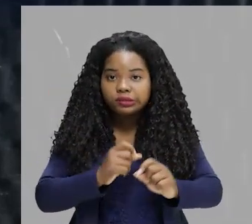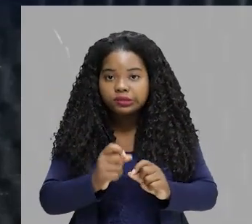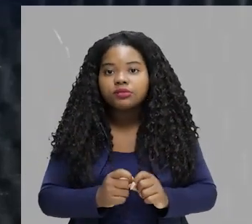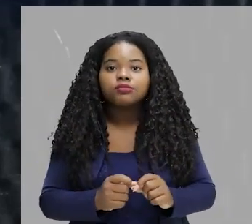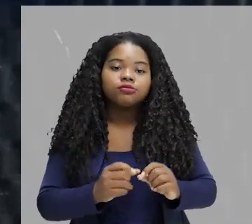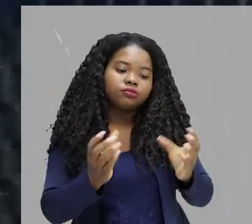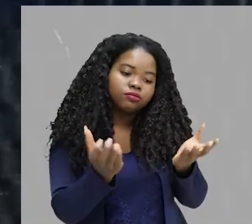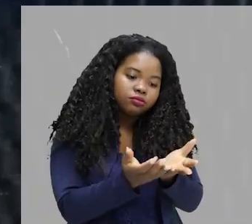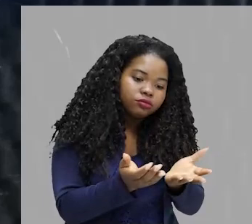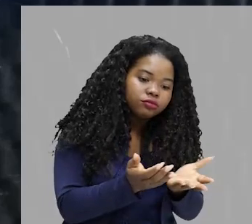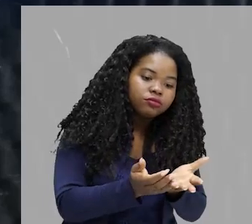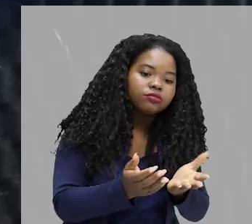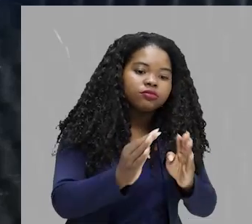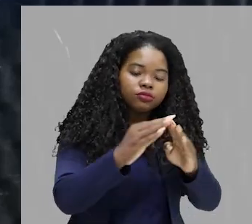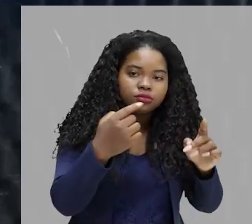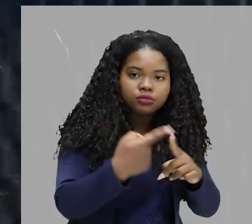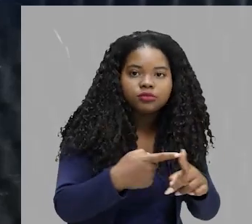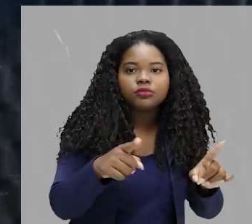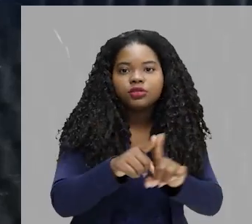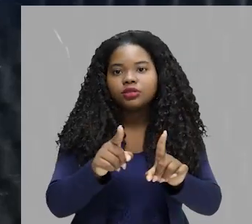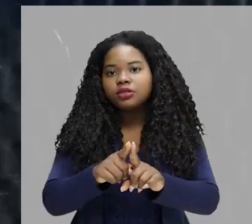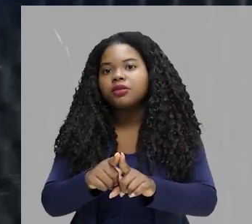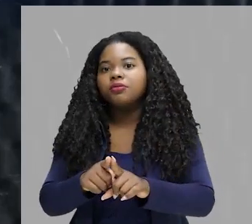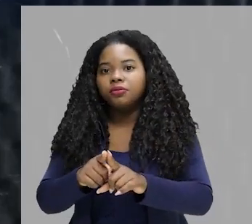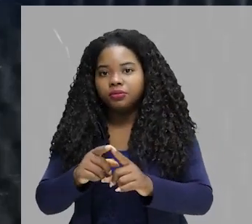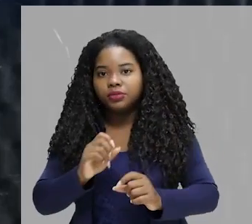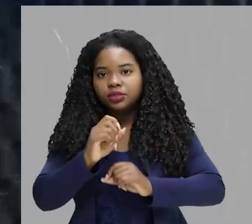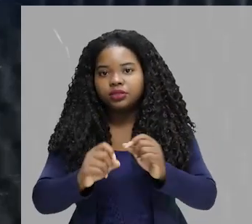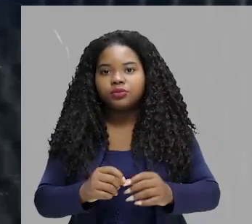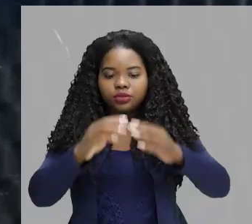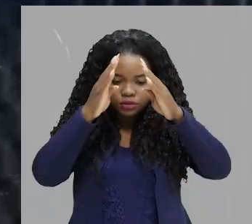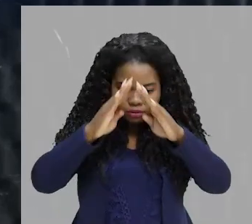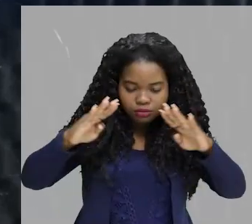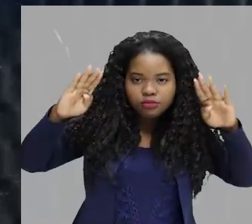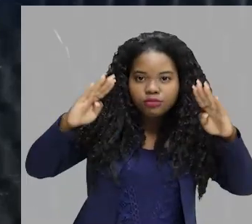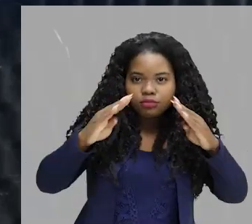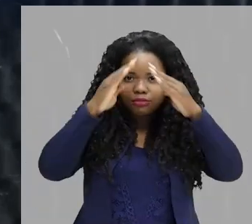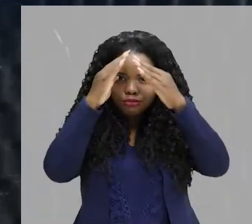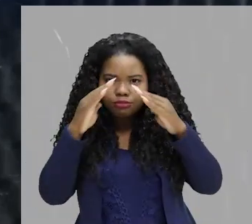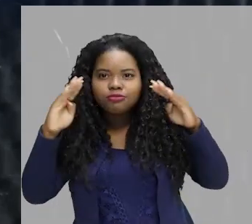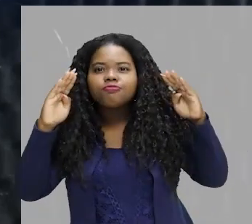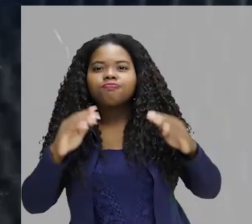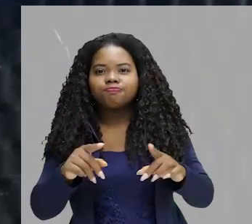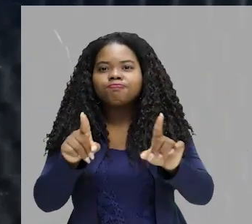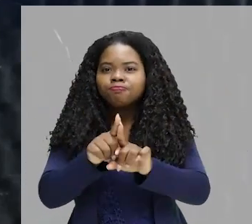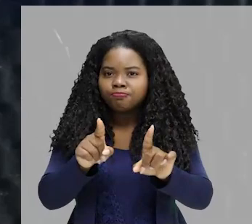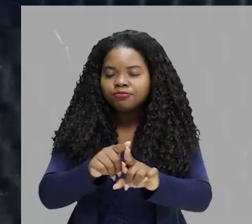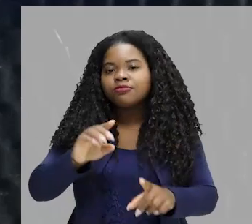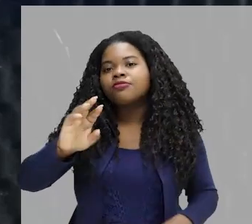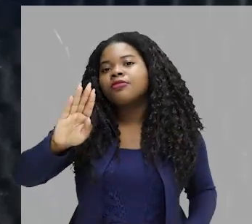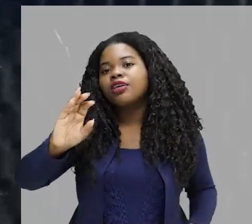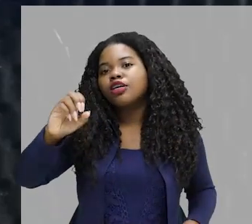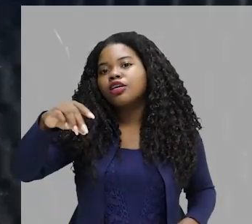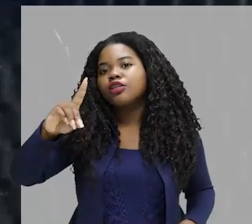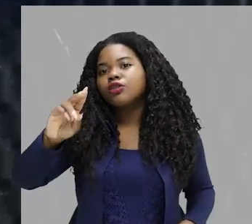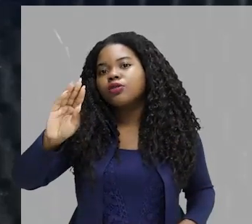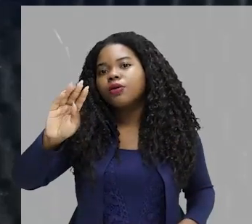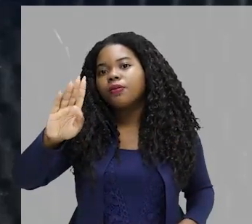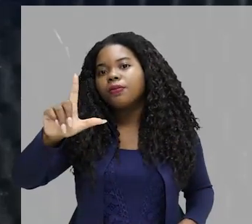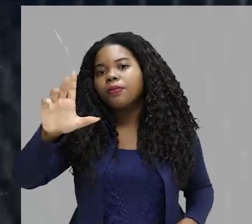cristã, o tambor no candomblé, na umbanda, né? Então, tudo isso tem a ver com a musicalidade também. São elementos que